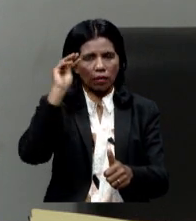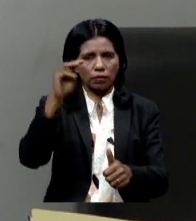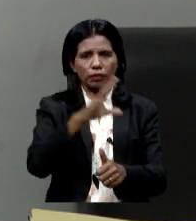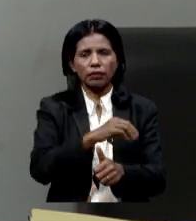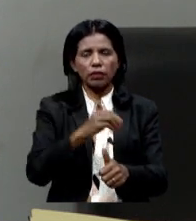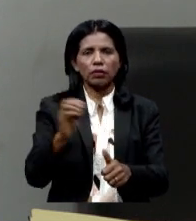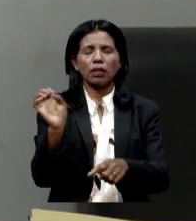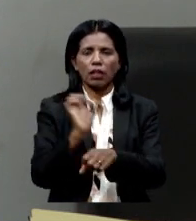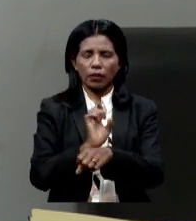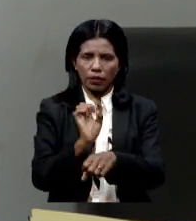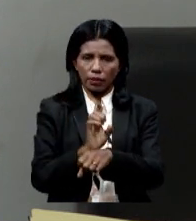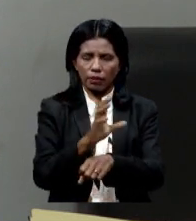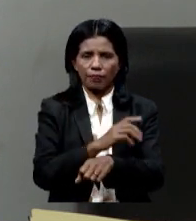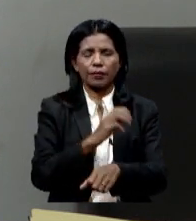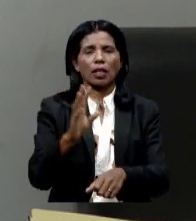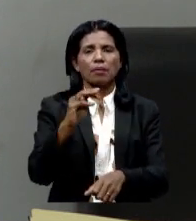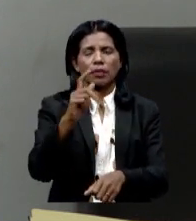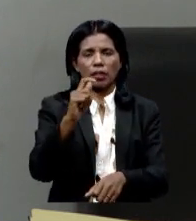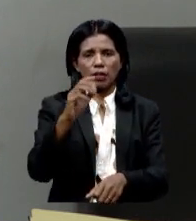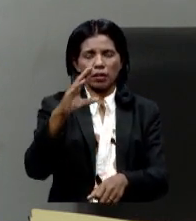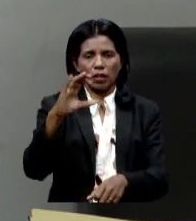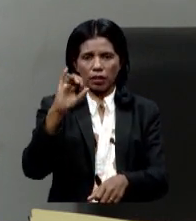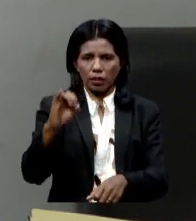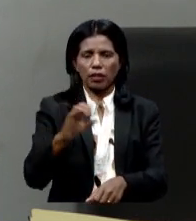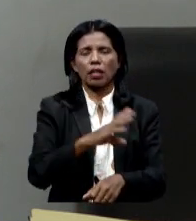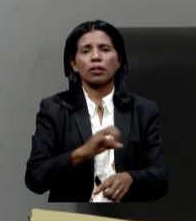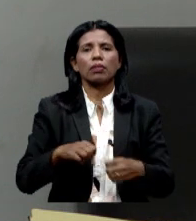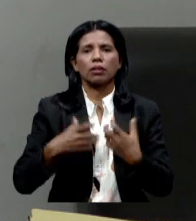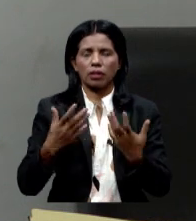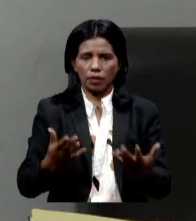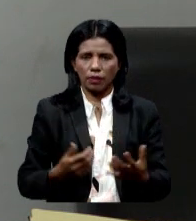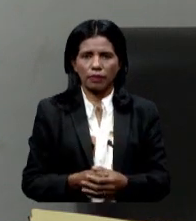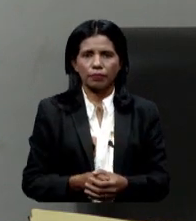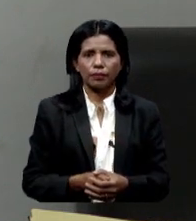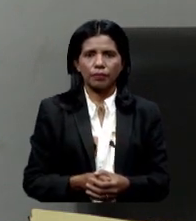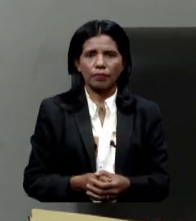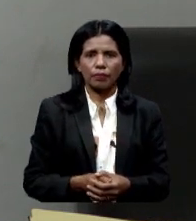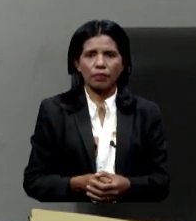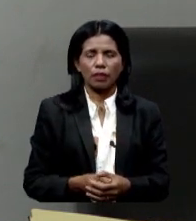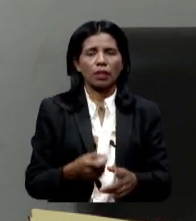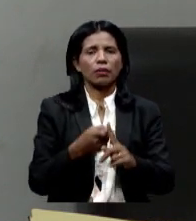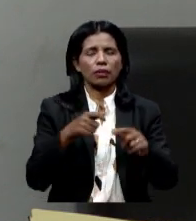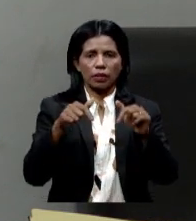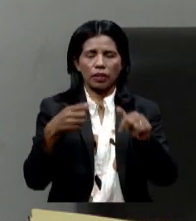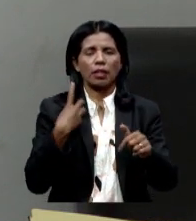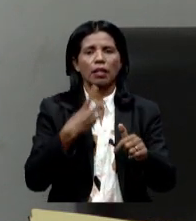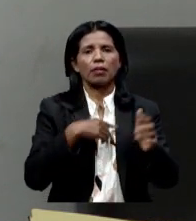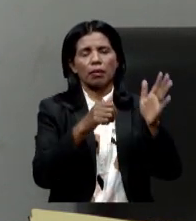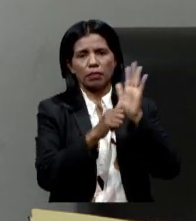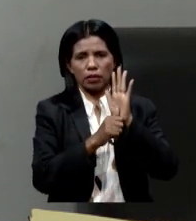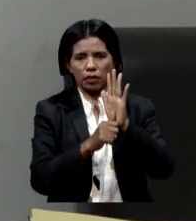asuntos ekonomiko turismo na ambiental ato insa husi Ne, ami apresentamos